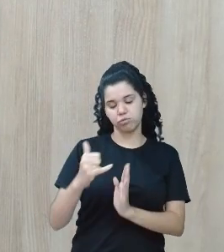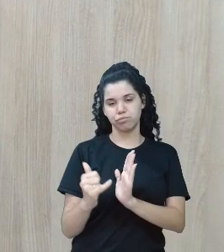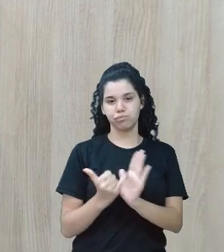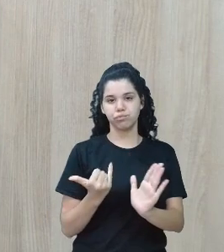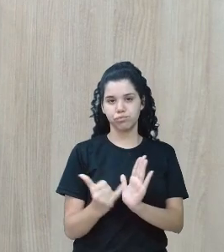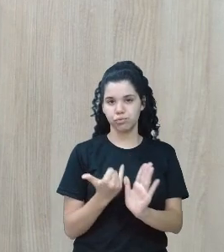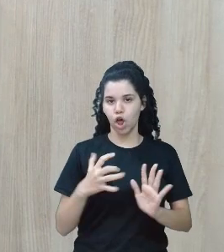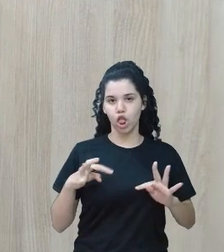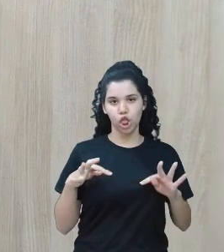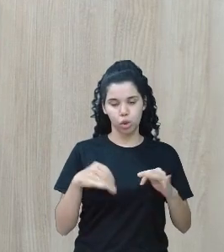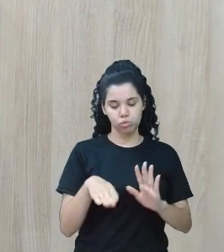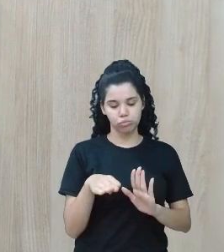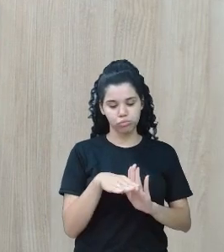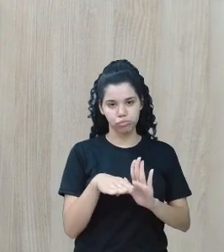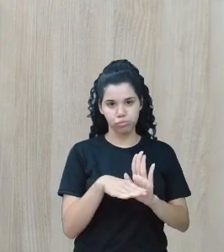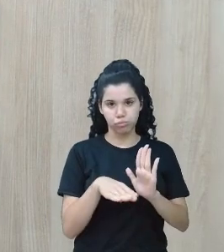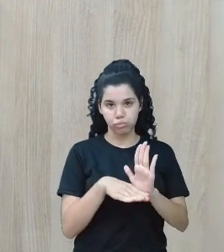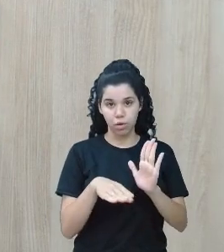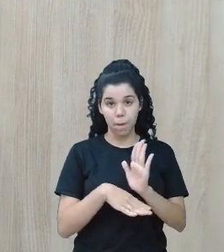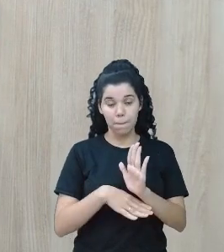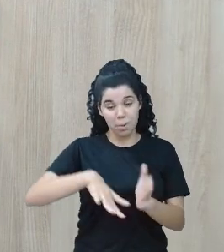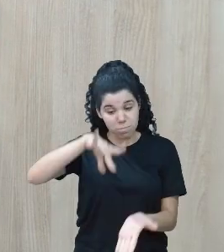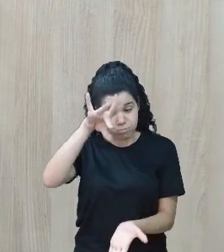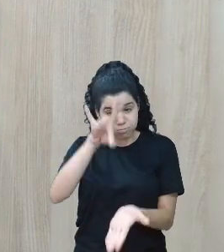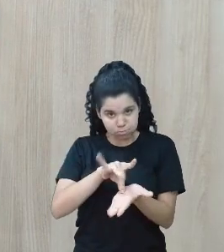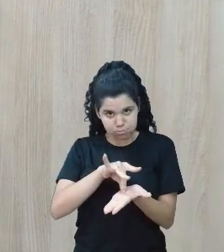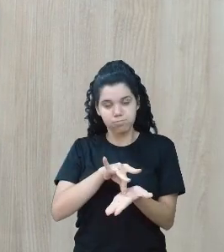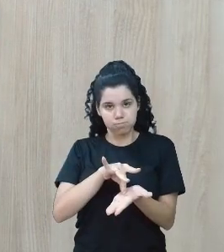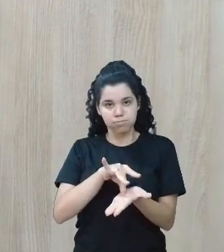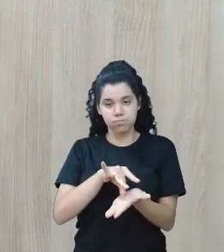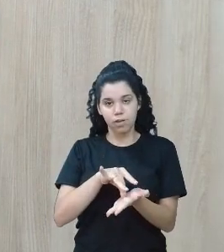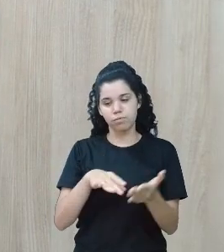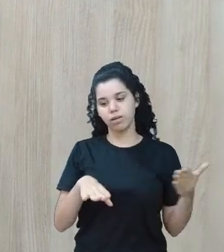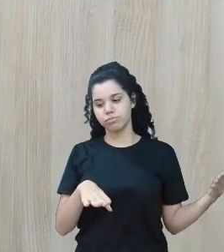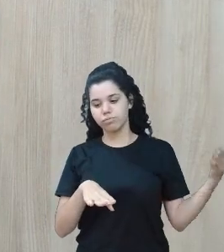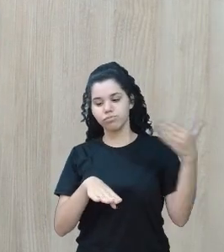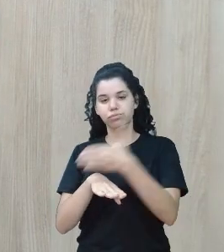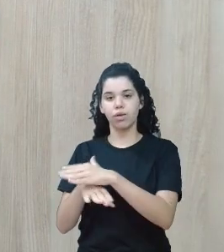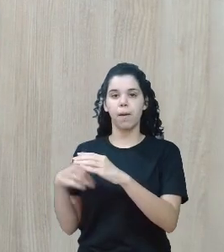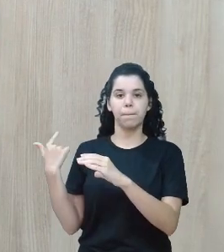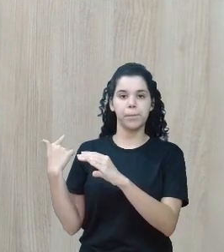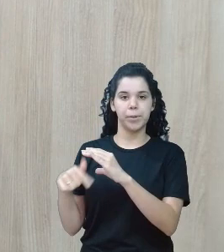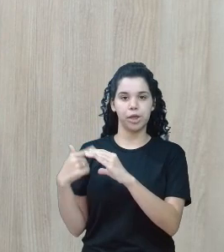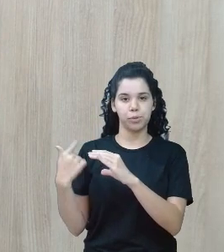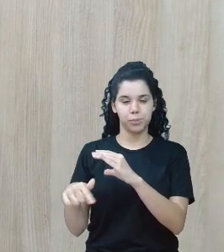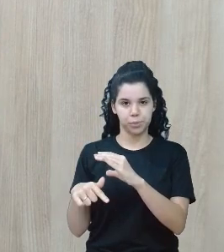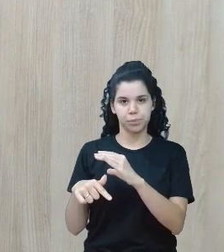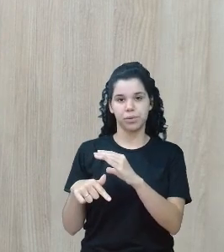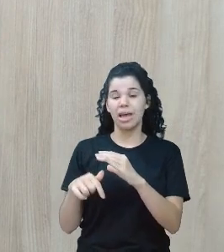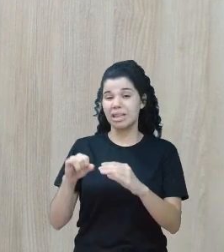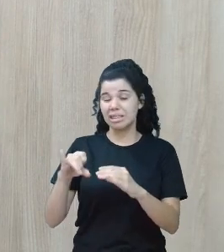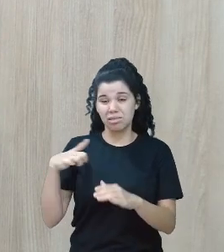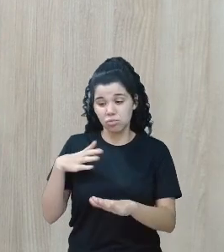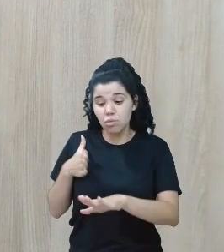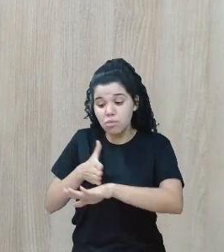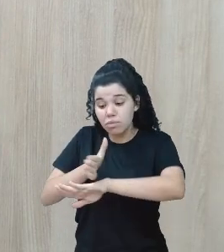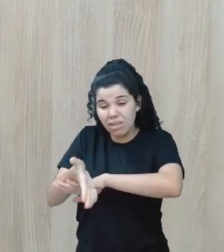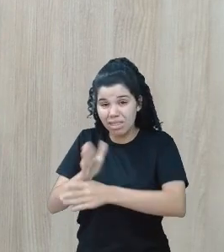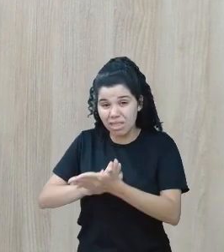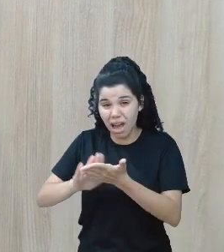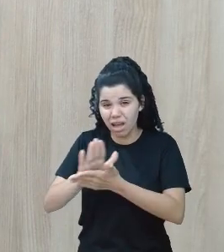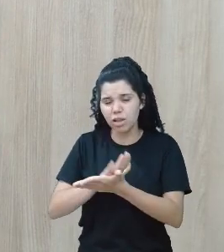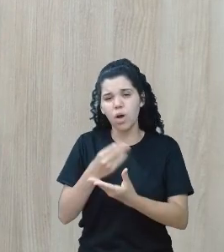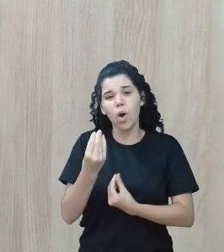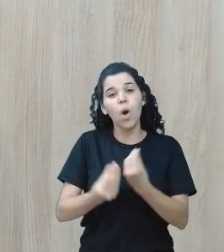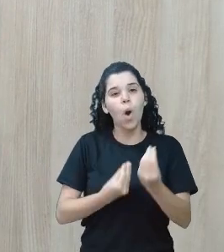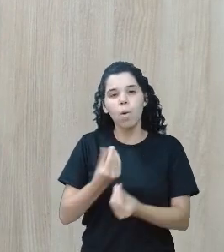inscrição, a confirmação dessa inscrição vai para o e-mail. Se vocês não conseguem entrar no e-mail, vocês